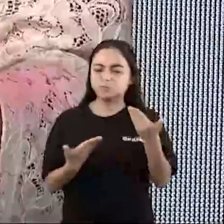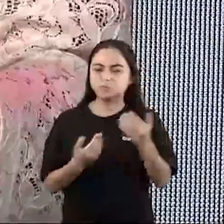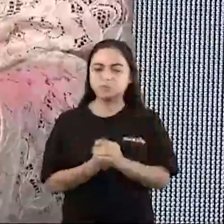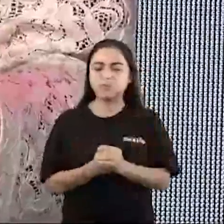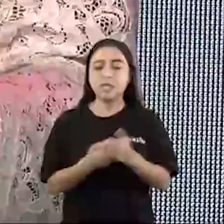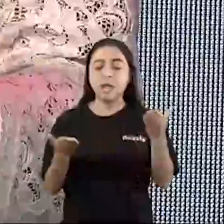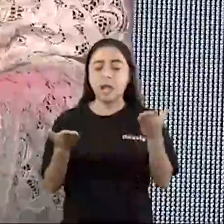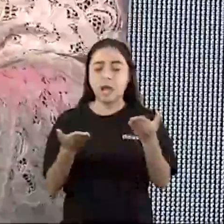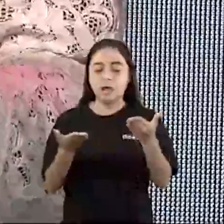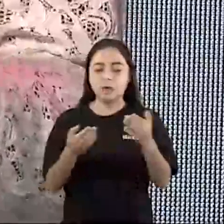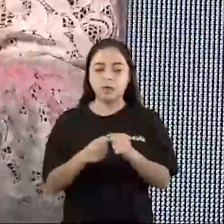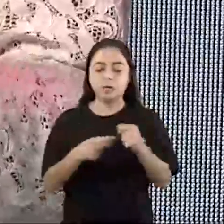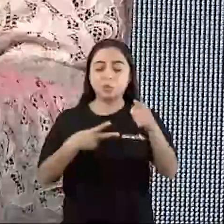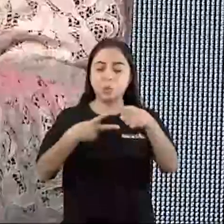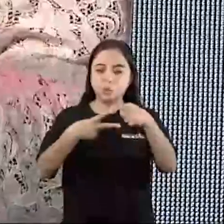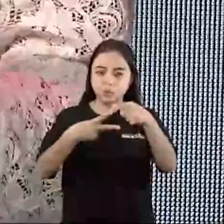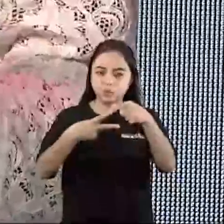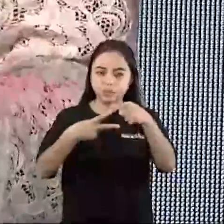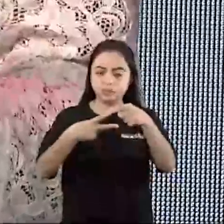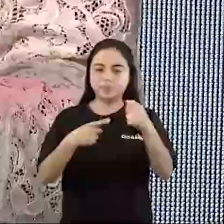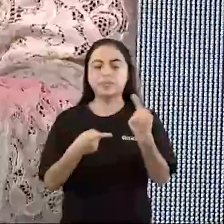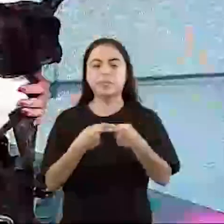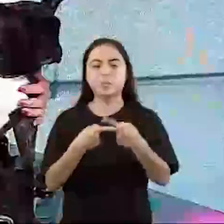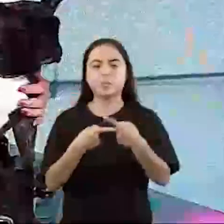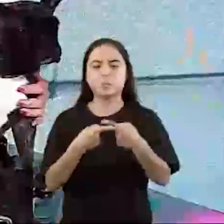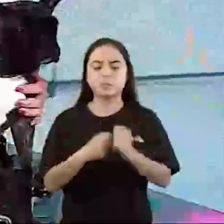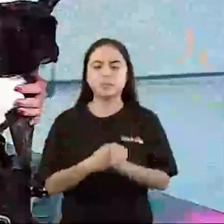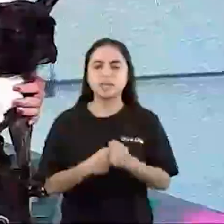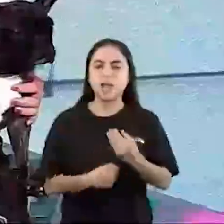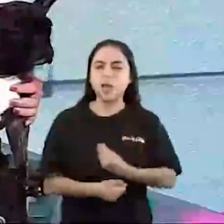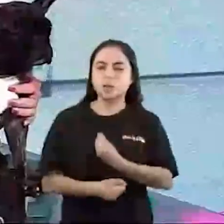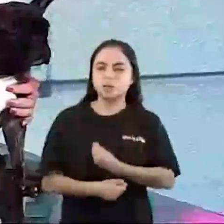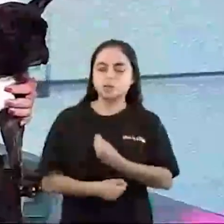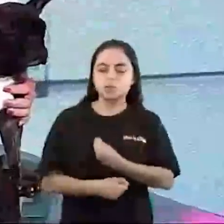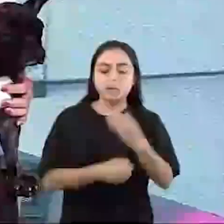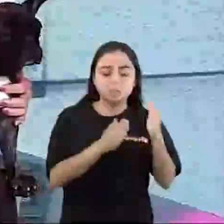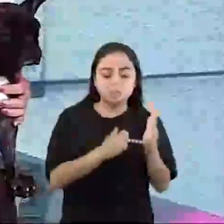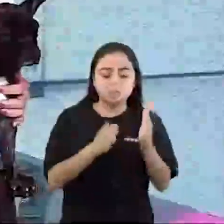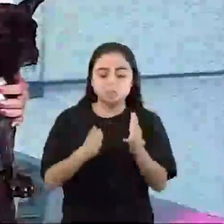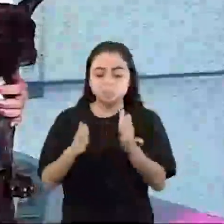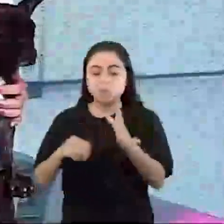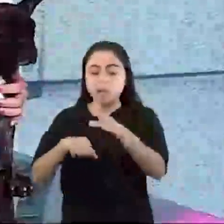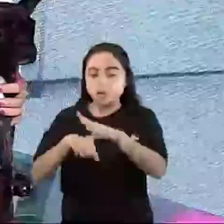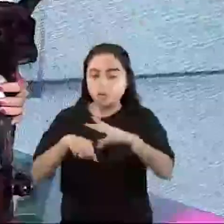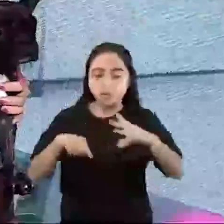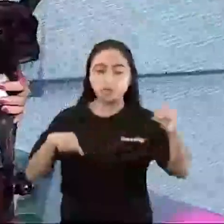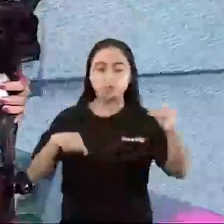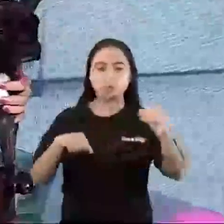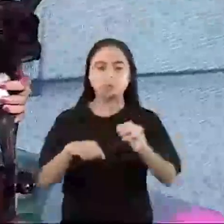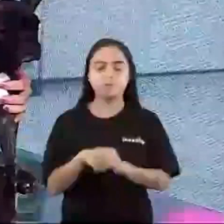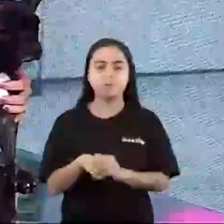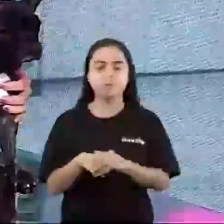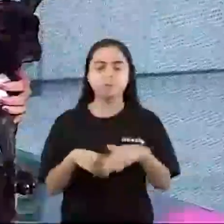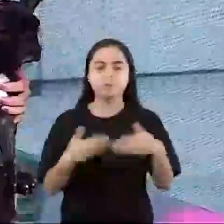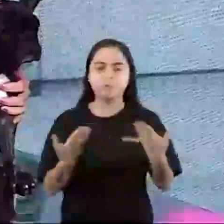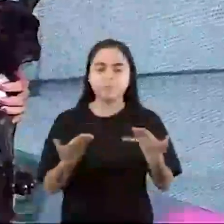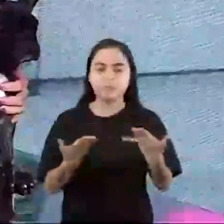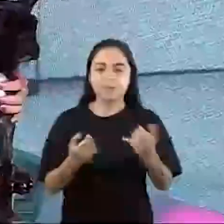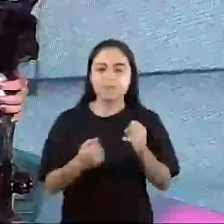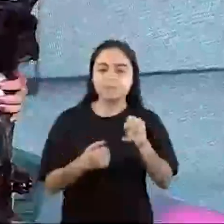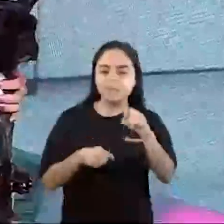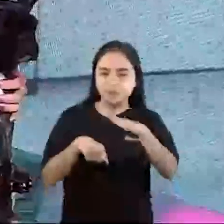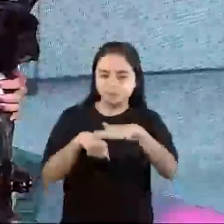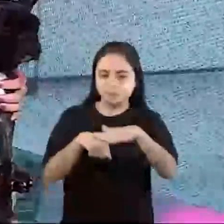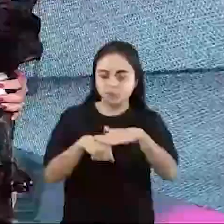esse momento, o Apoquel. Por quê? Porque nós vamos viver a triagem de eliminação. E vivendo a triagem de eliminação, se a gente fizer